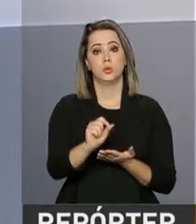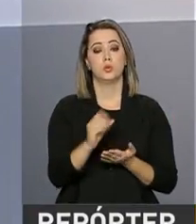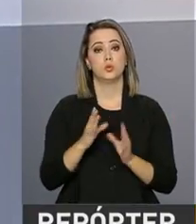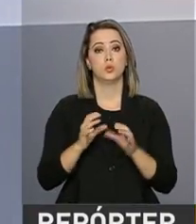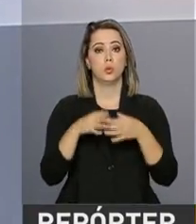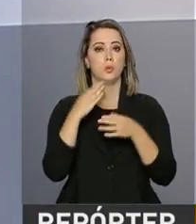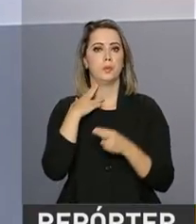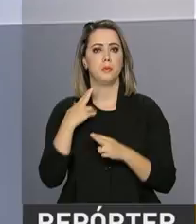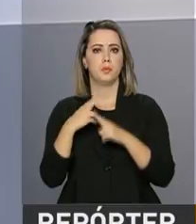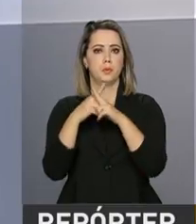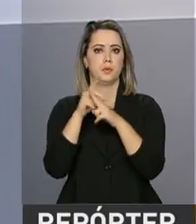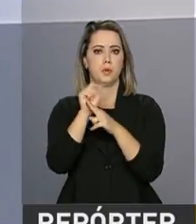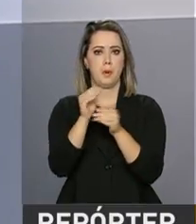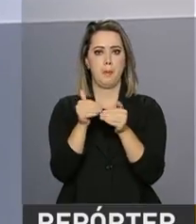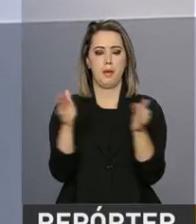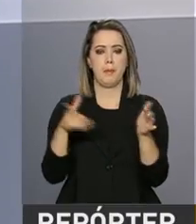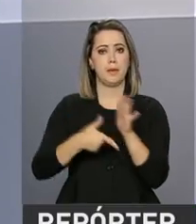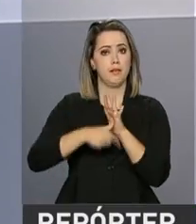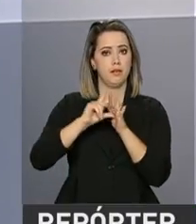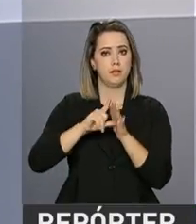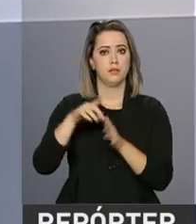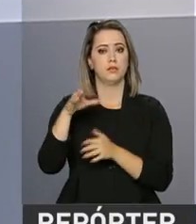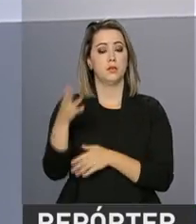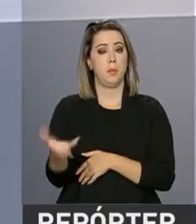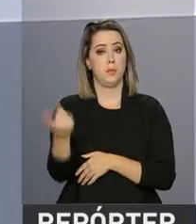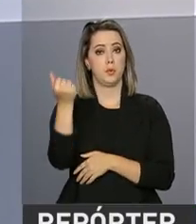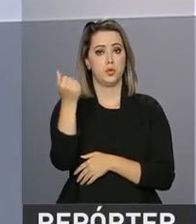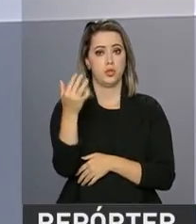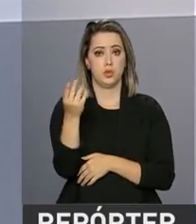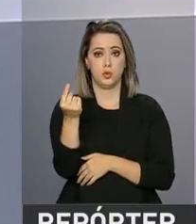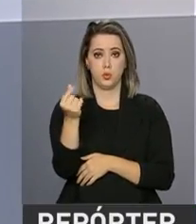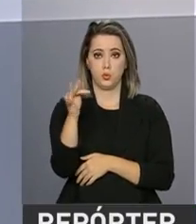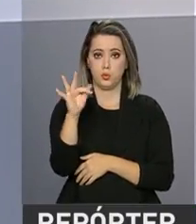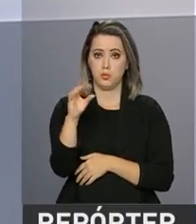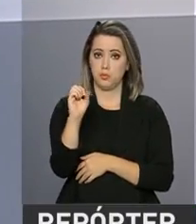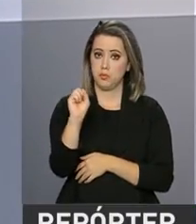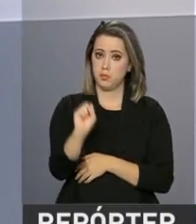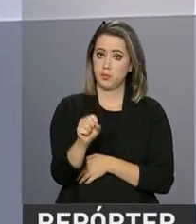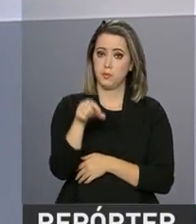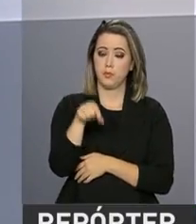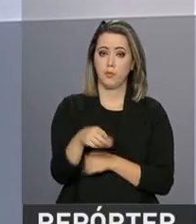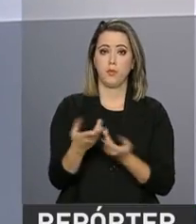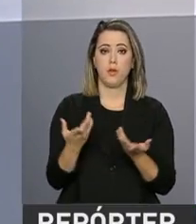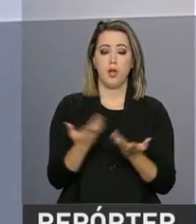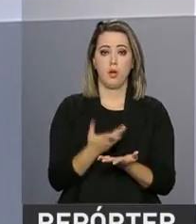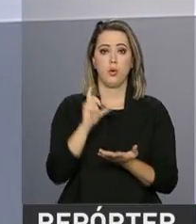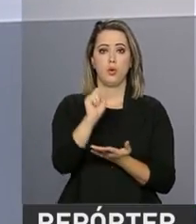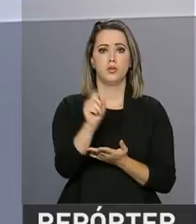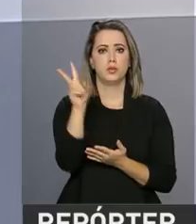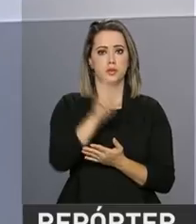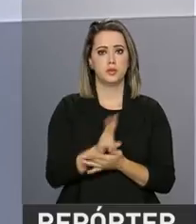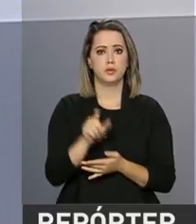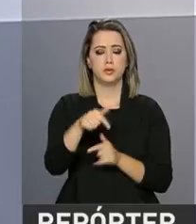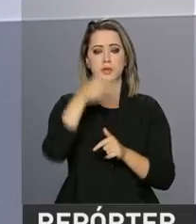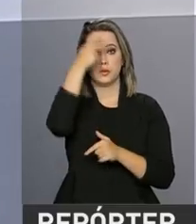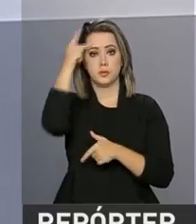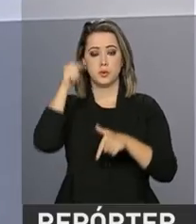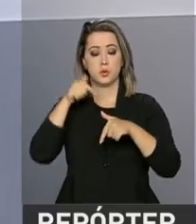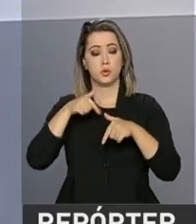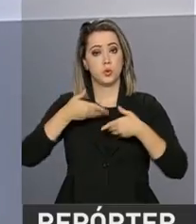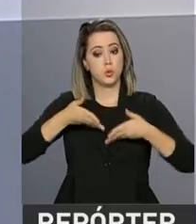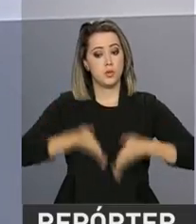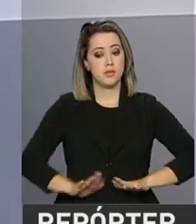as agências da Caixa estão abrindo mais cedo para saques do FGTS de contas inativas agora é a vez dos trabalhadores